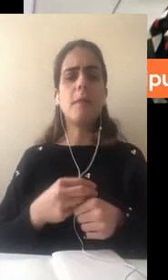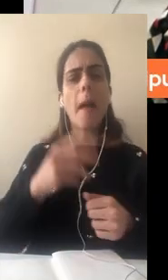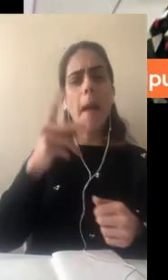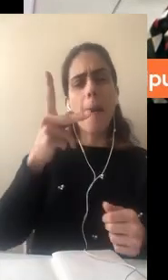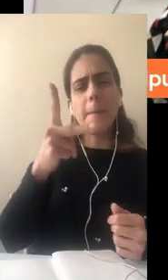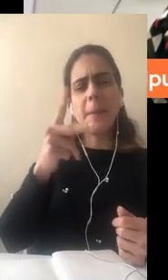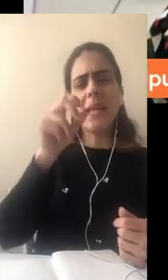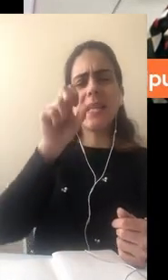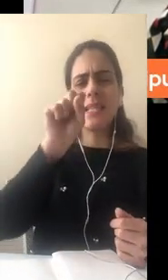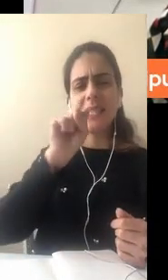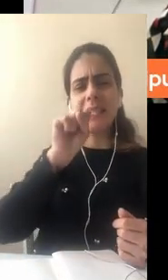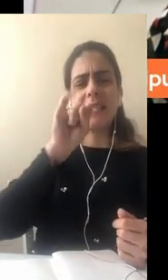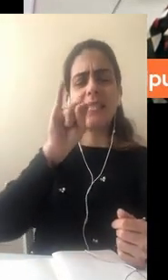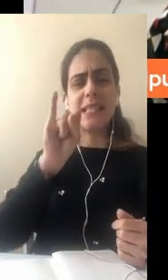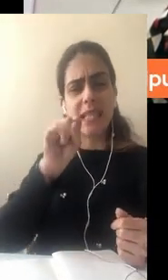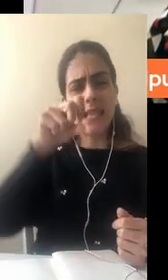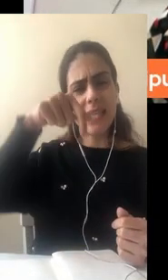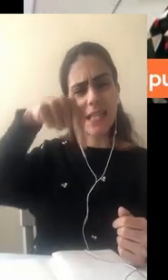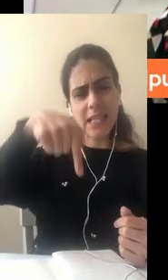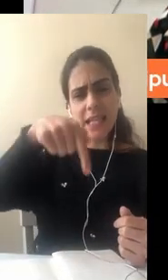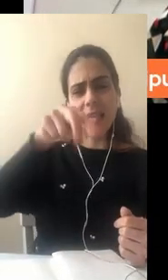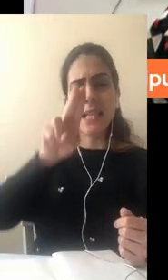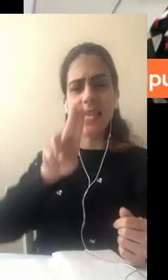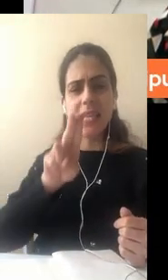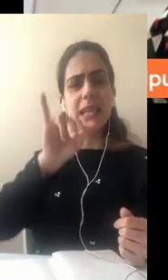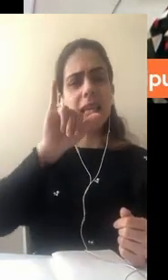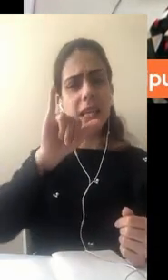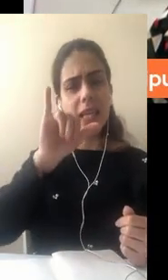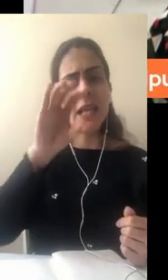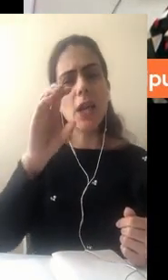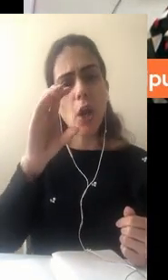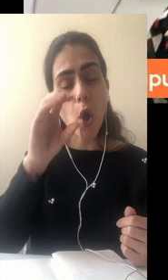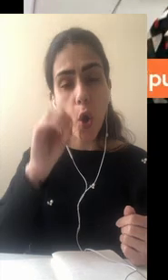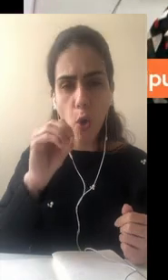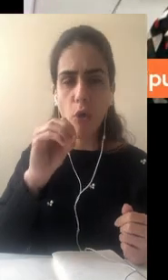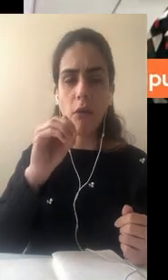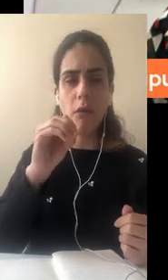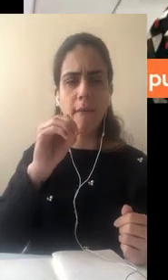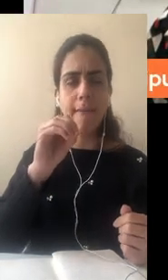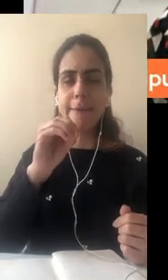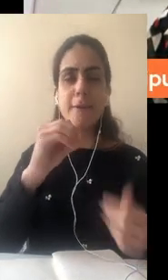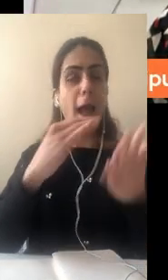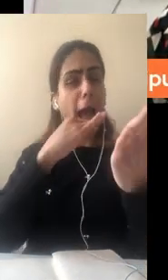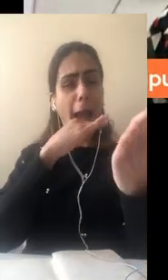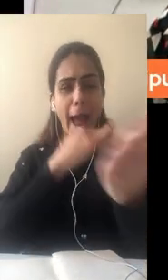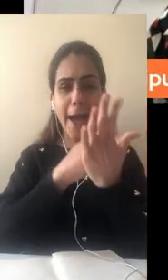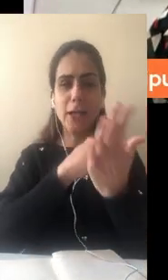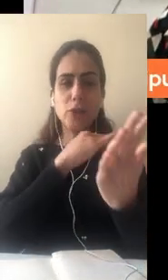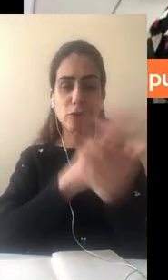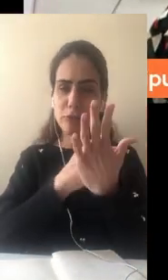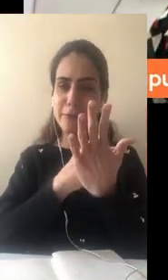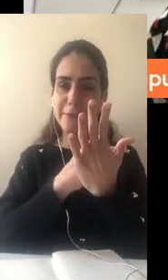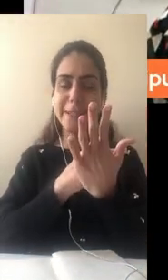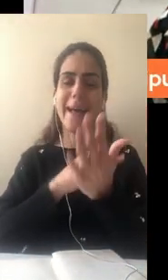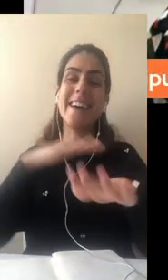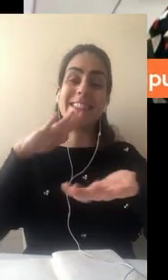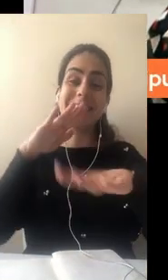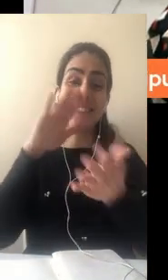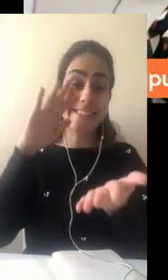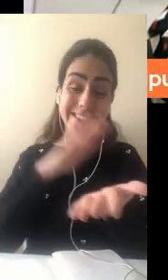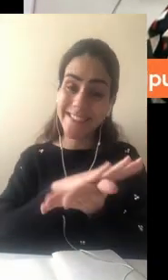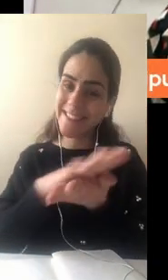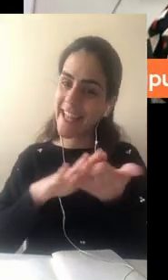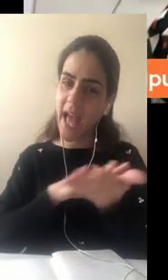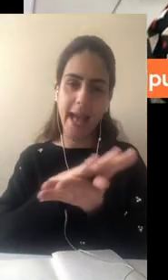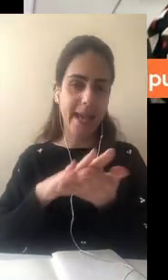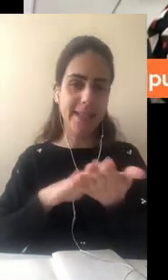experimentais, educativos, essa festa não colabora nada com experiências de vida e saúde mental, muito